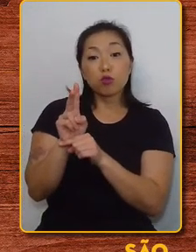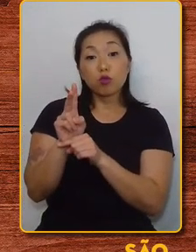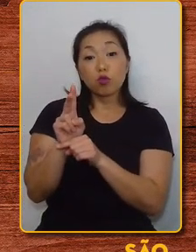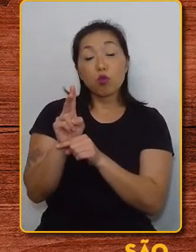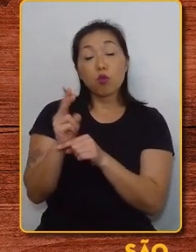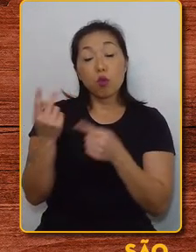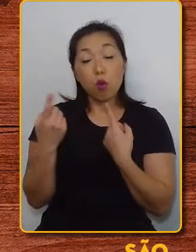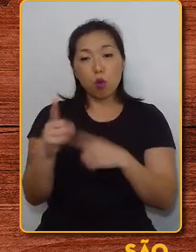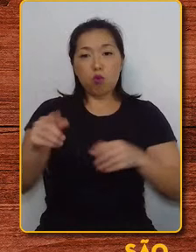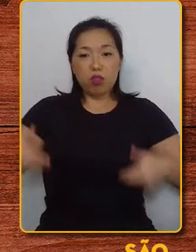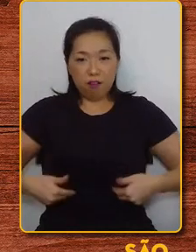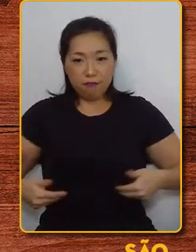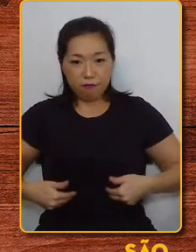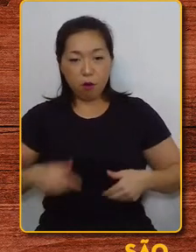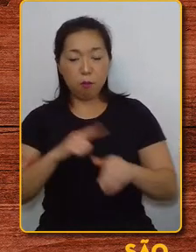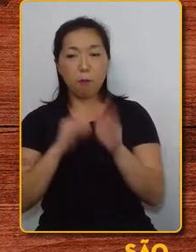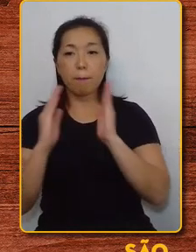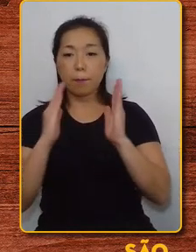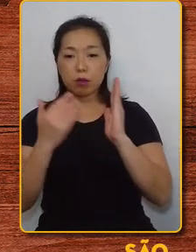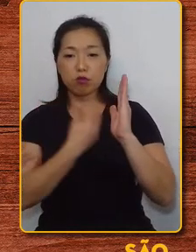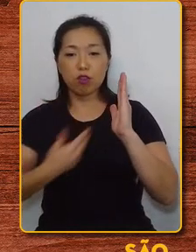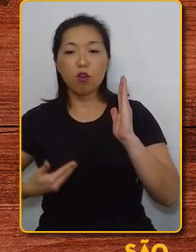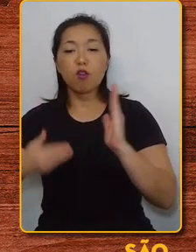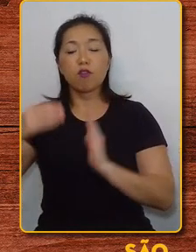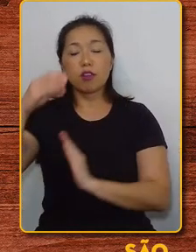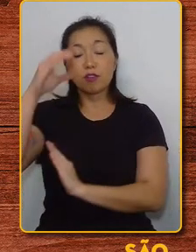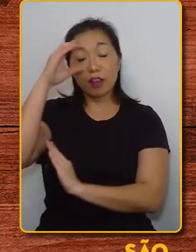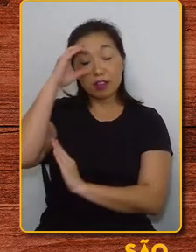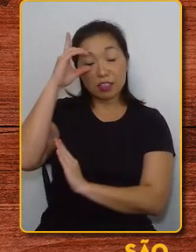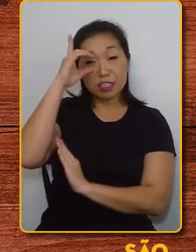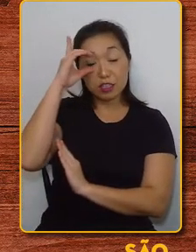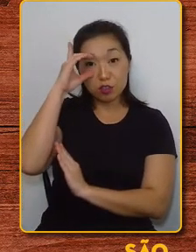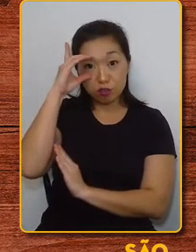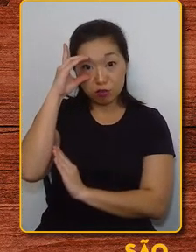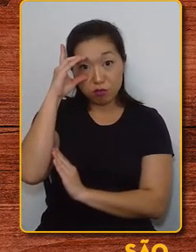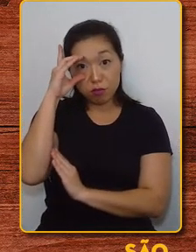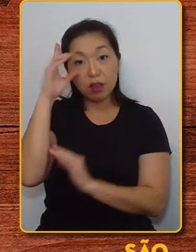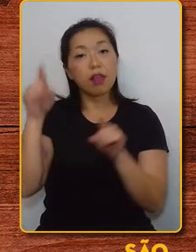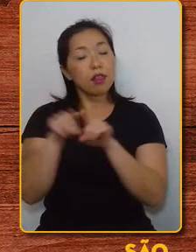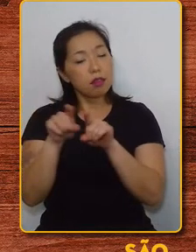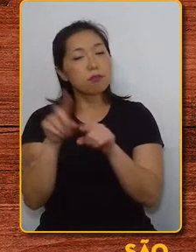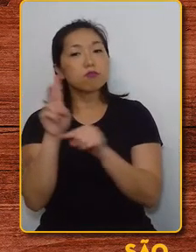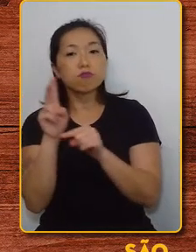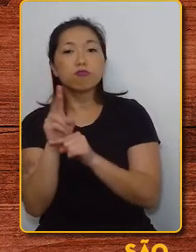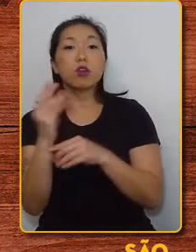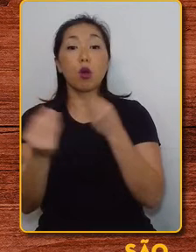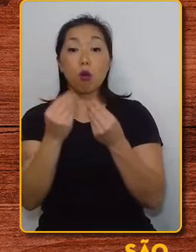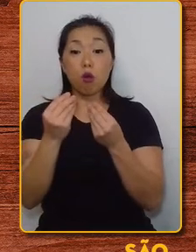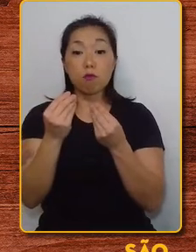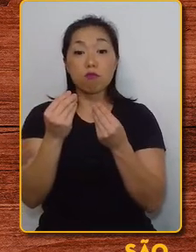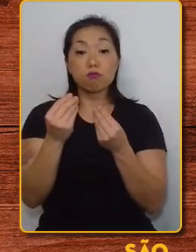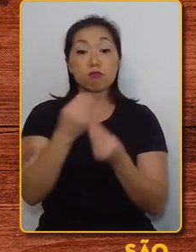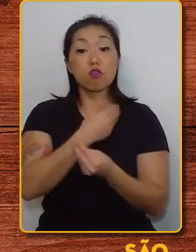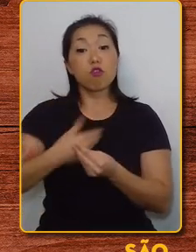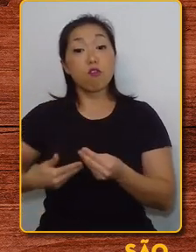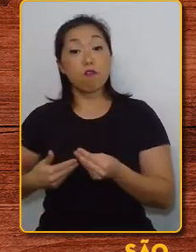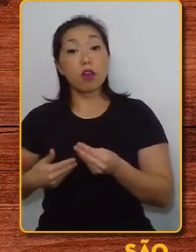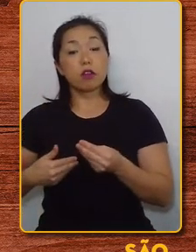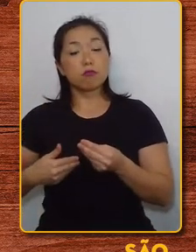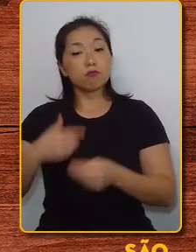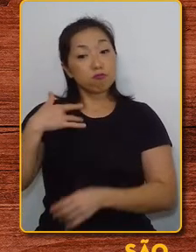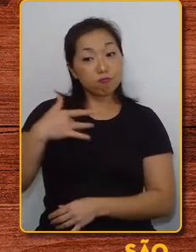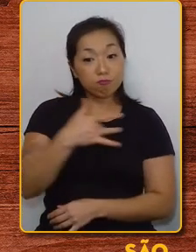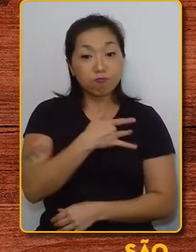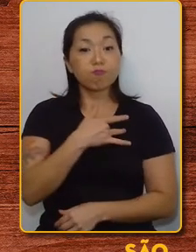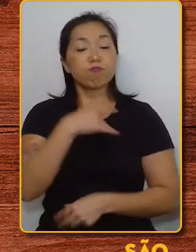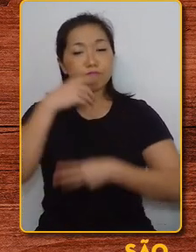Cátedra Josué de Castro de Sistemas Alimentares Saudáveis e Sustentáveis da Faculdade de Saúde Pública da USP. Também é pesquisadora